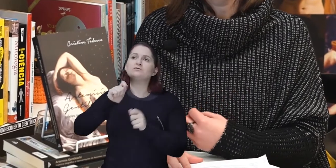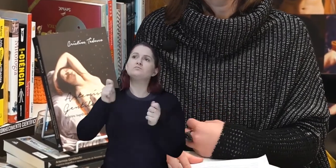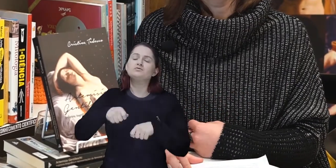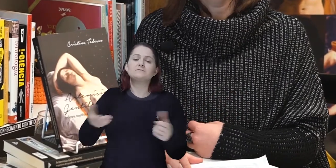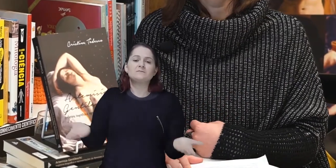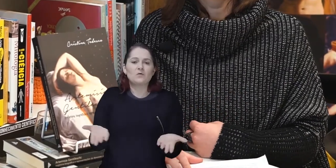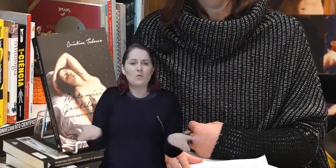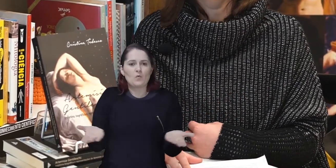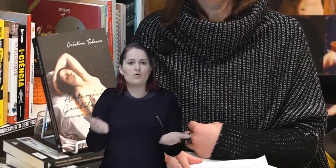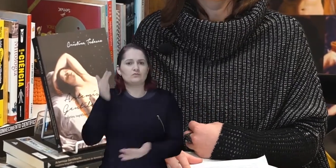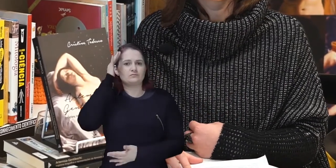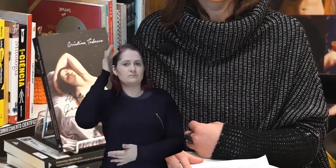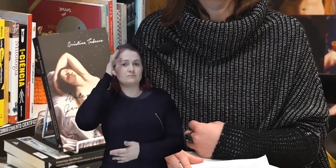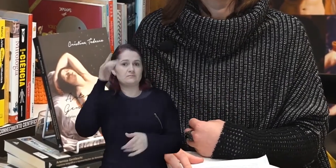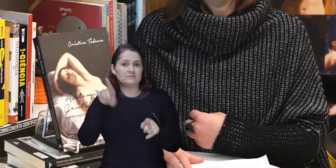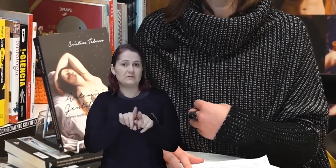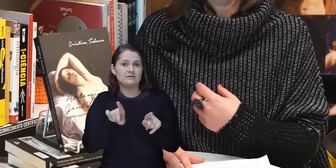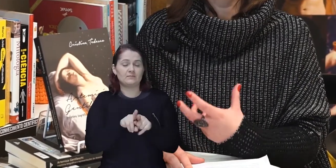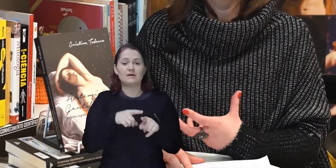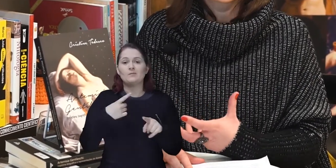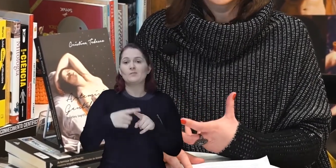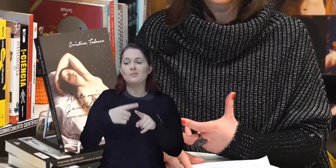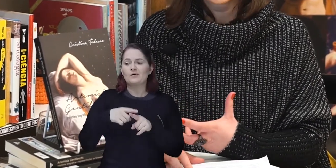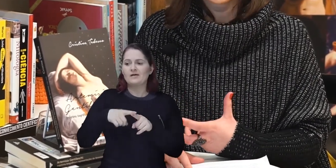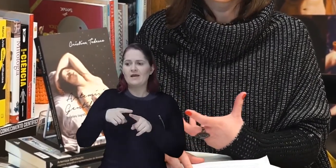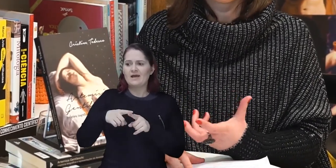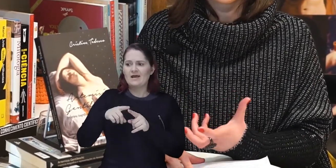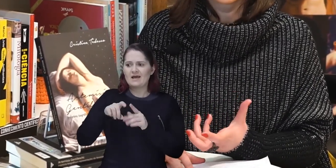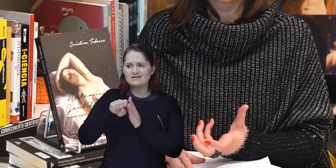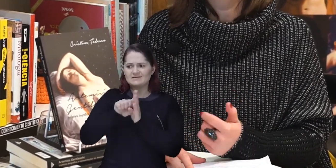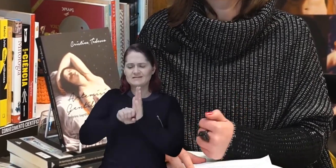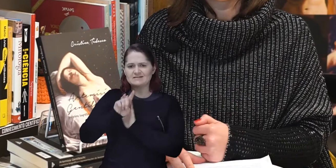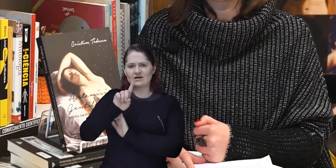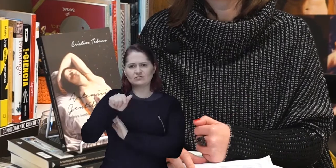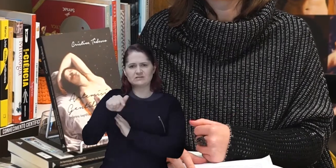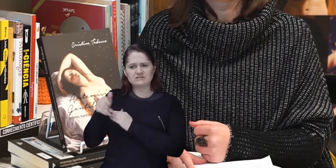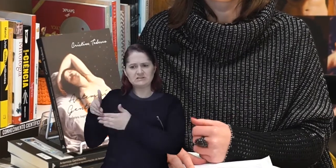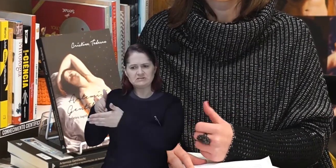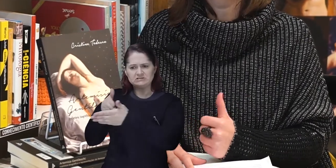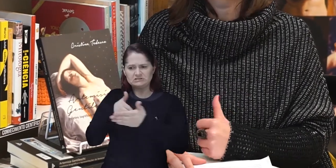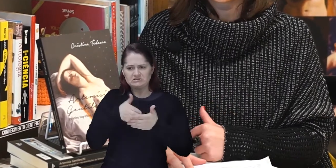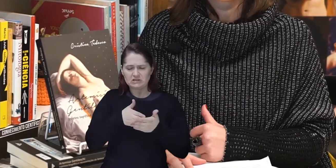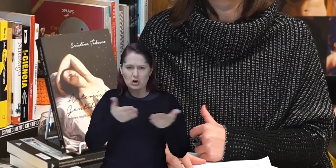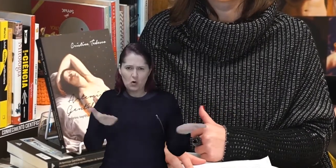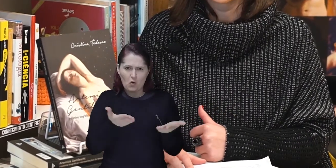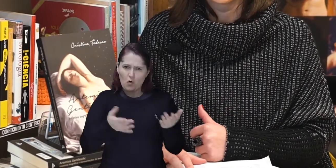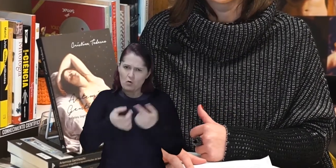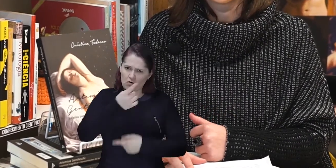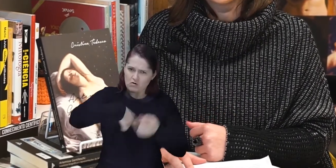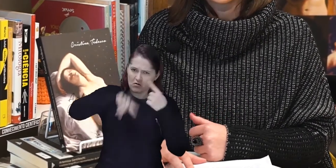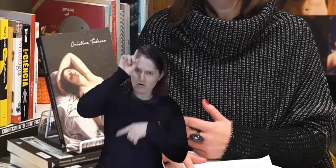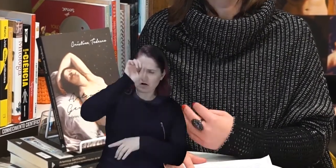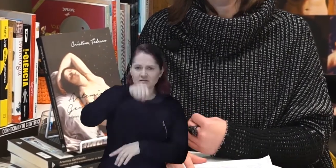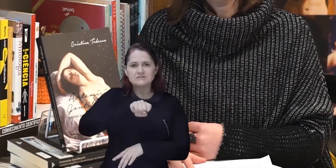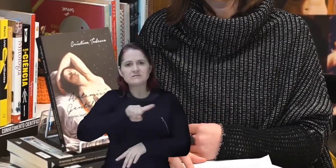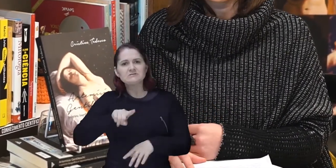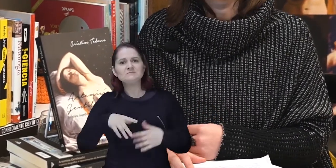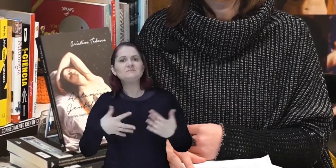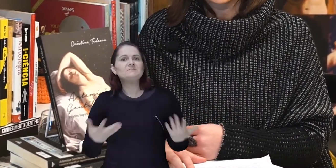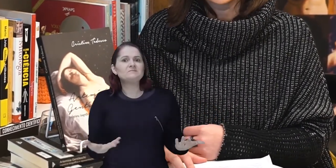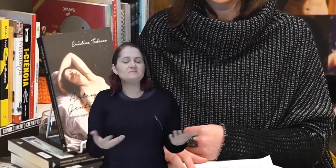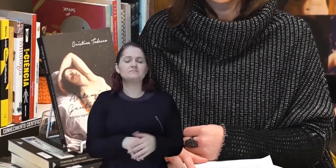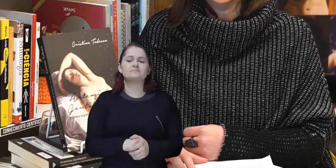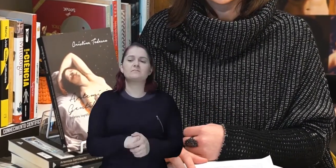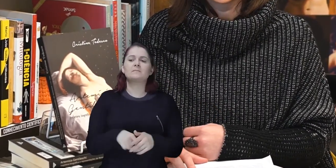a pensar nos dias atuais também. Nós já superamos essas dificuldades que Artemisia enfrentou lá no século XVII, há 4